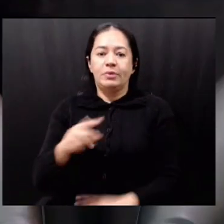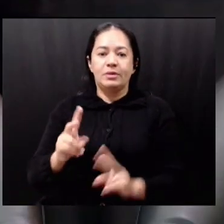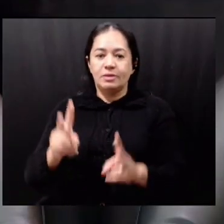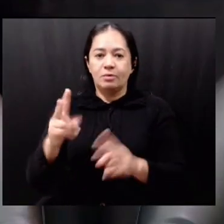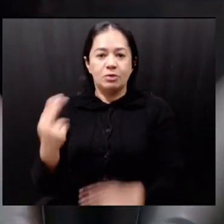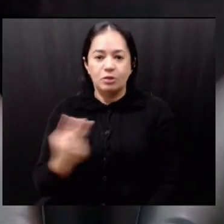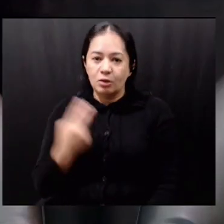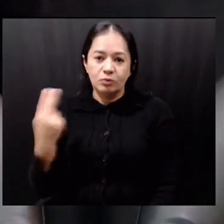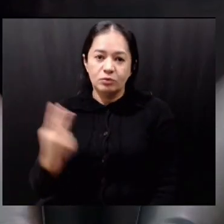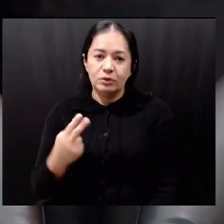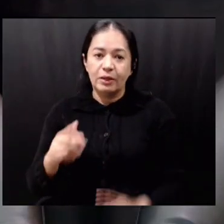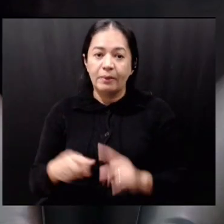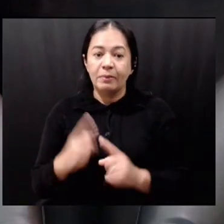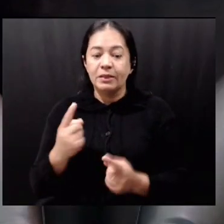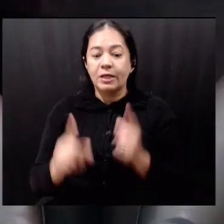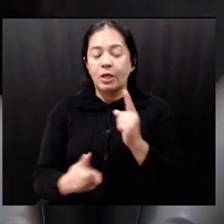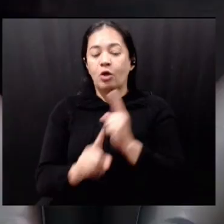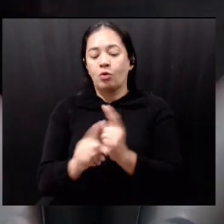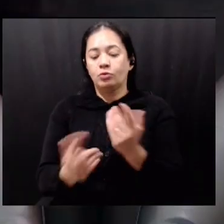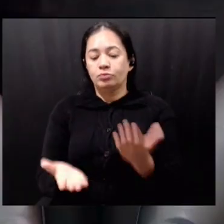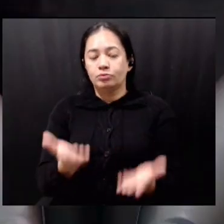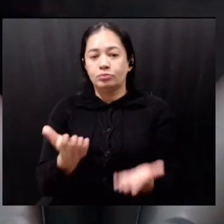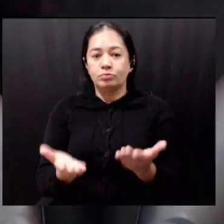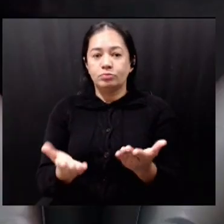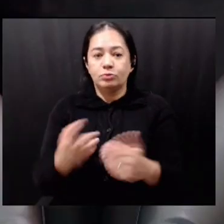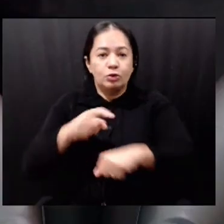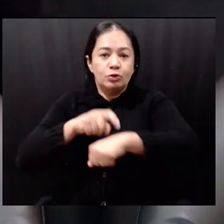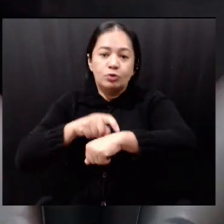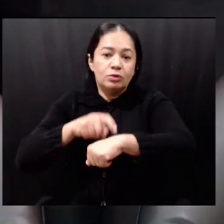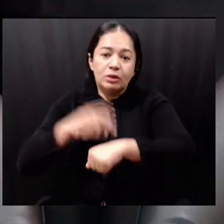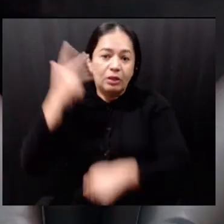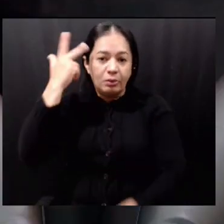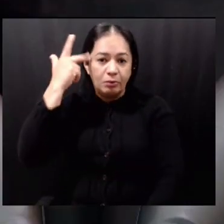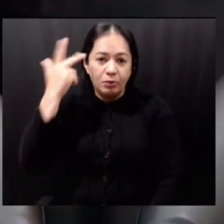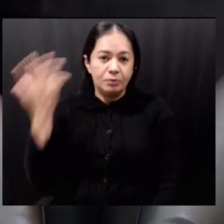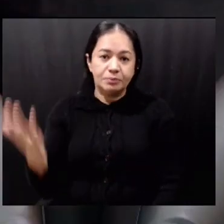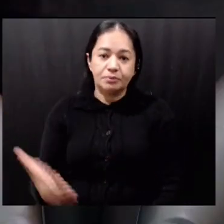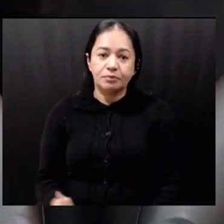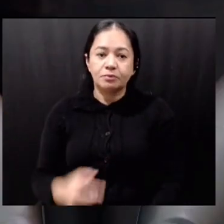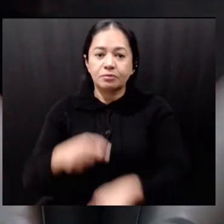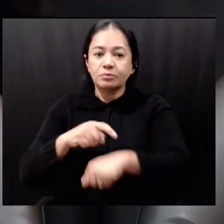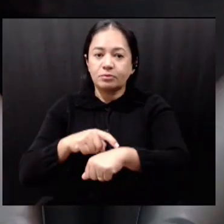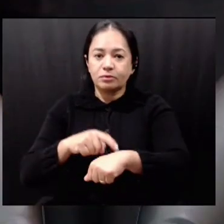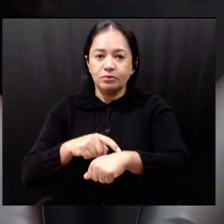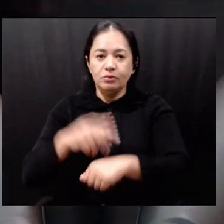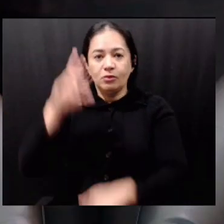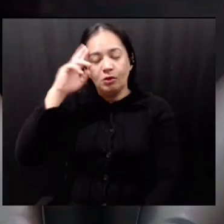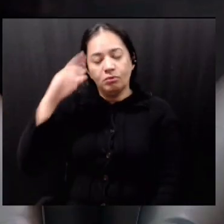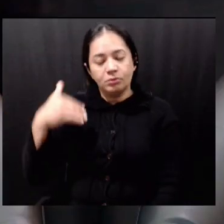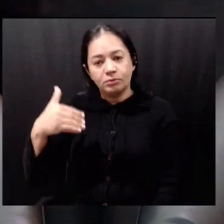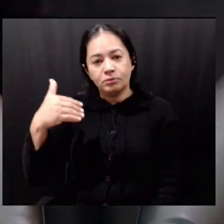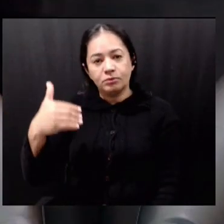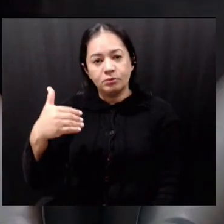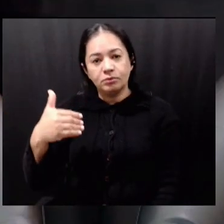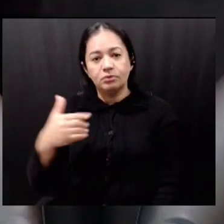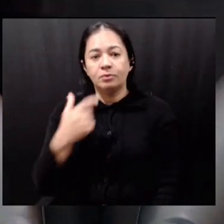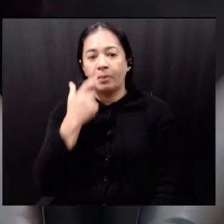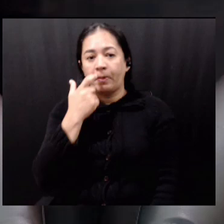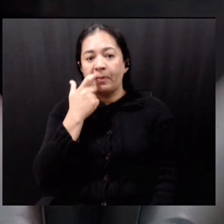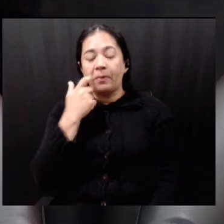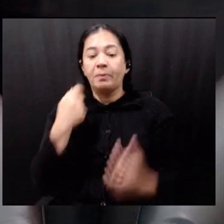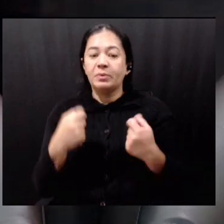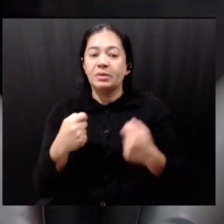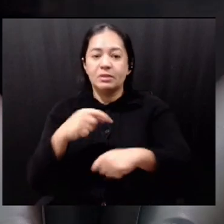equilíbrio, buscar esse equilíbrio do tempo mesmo, né? Do momento de uma rotina, como a Bruna comentou, de ter esse momento de